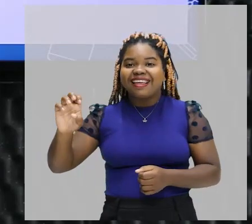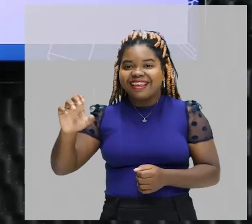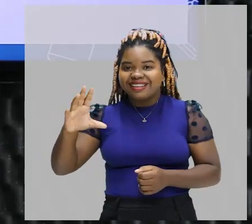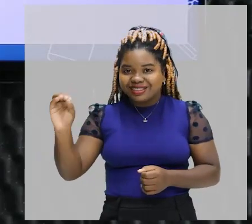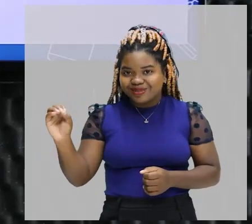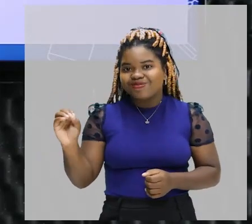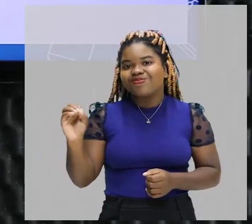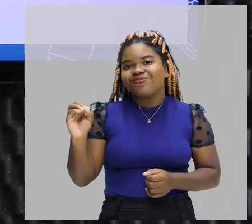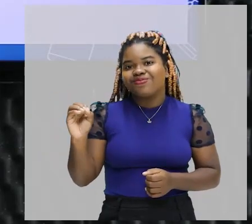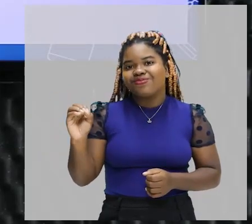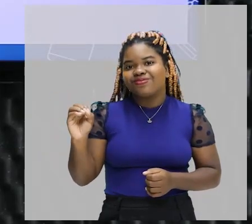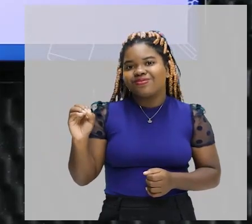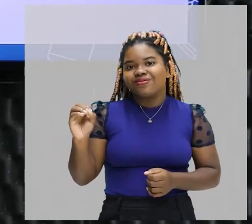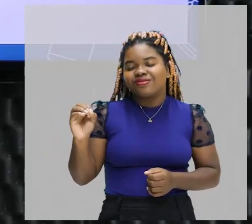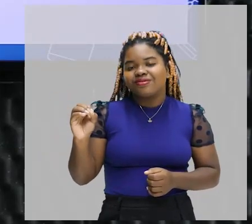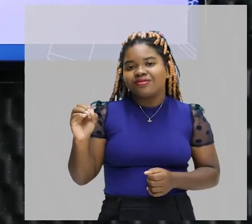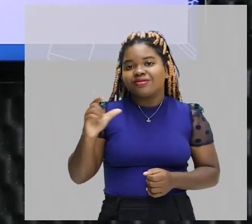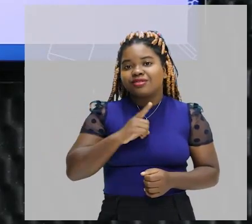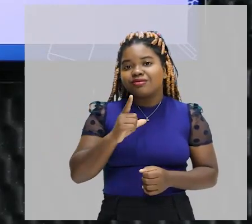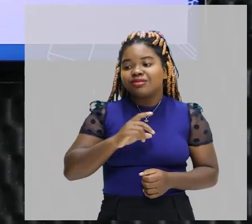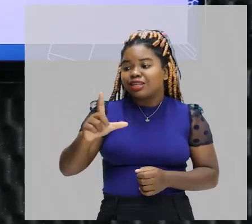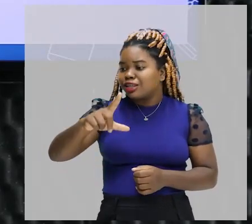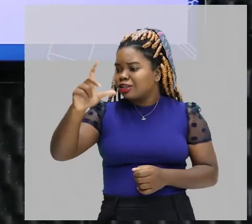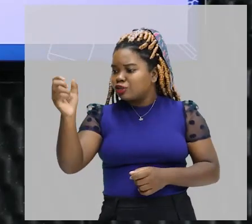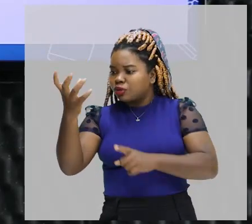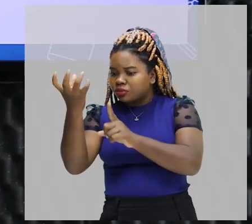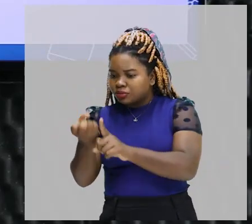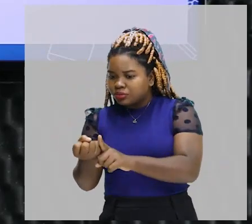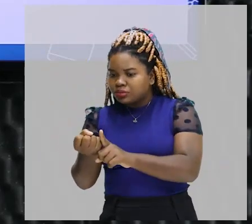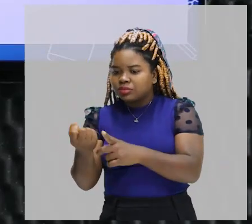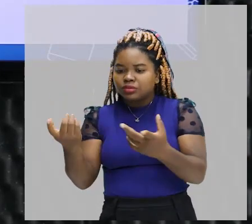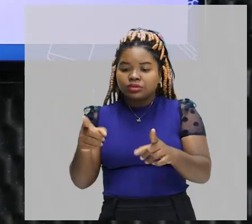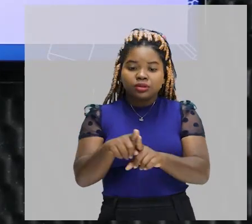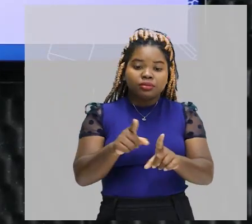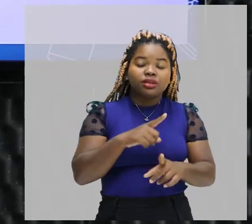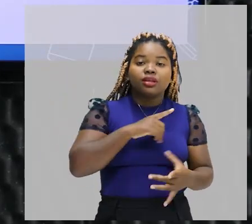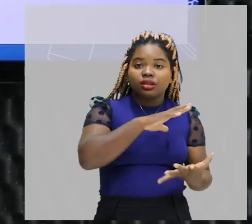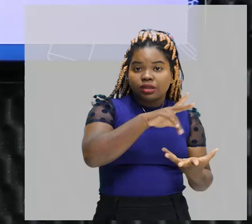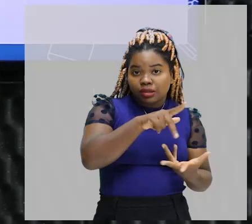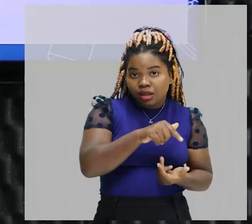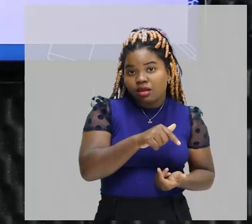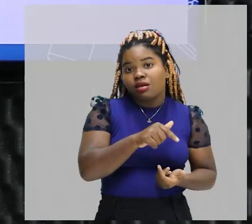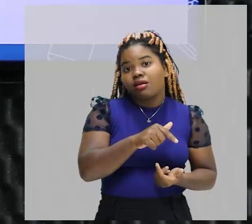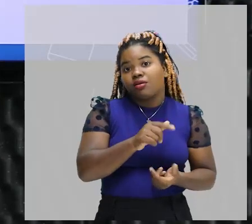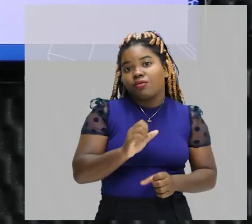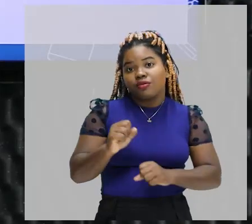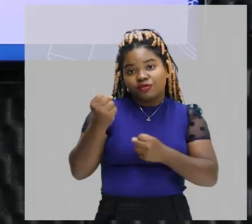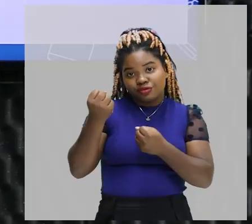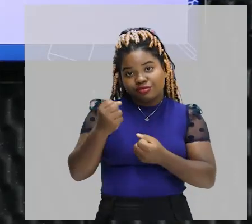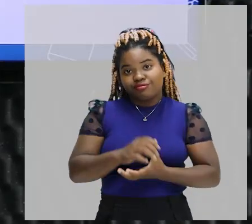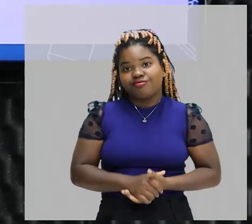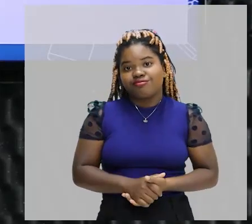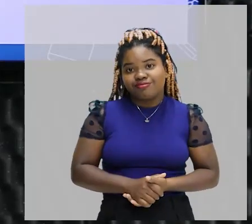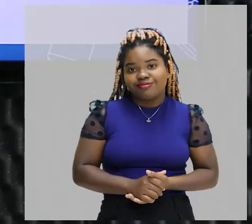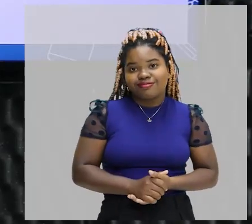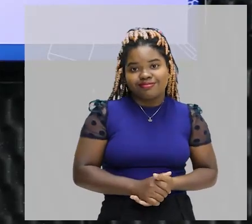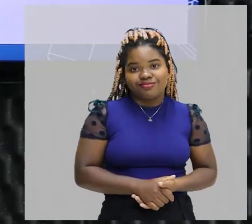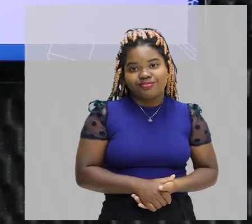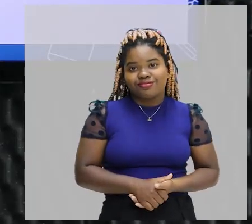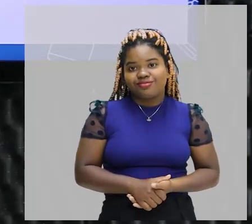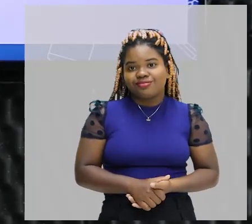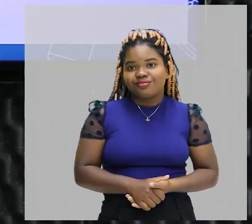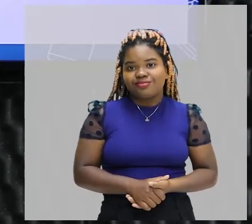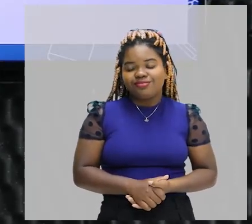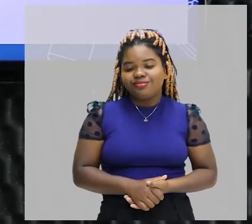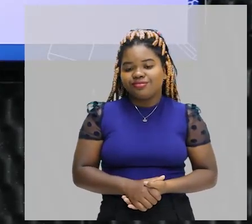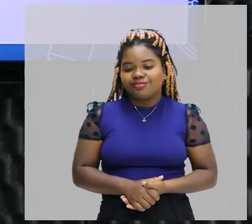força de campo agindo sobre a Lua, também há uma força de campo agindo sobre a Terra, certo? Então nós temos os pares ação e reação ali